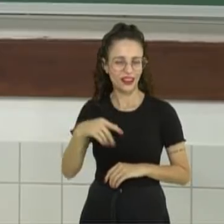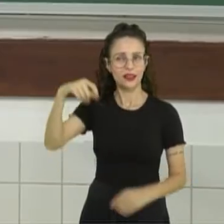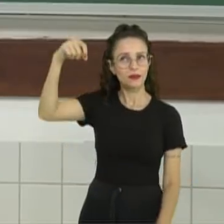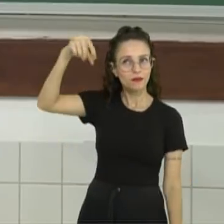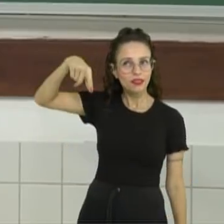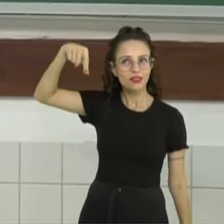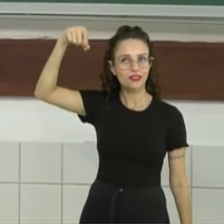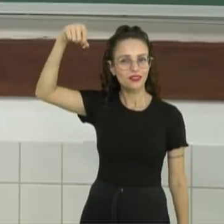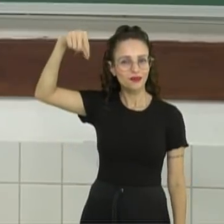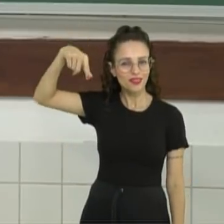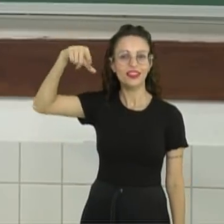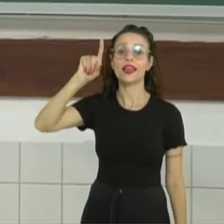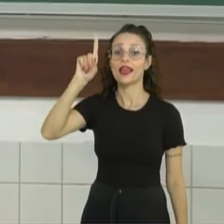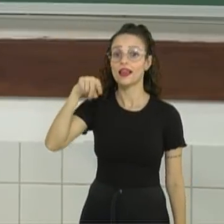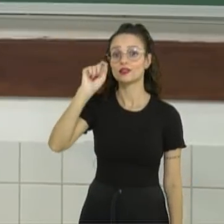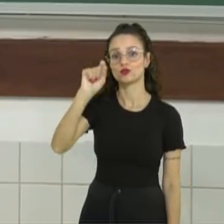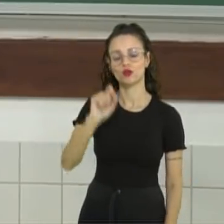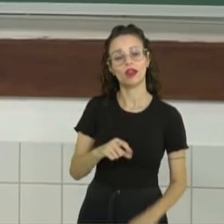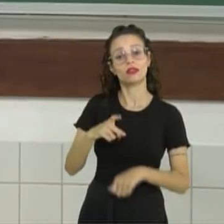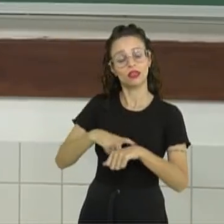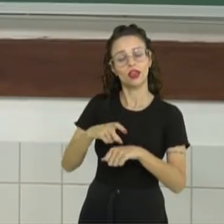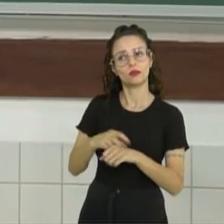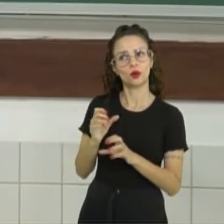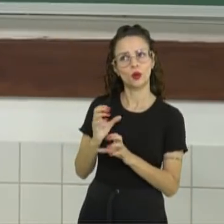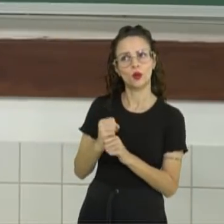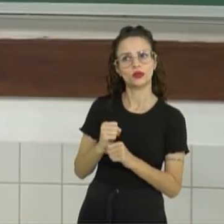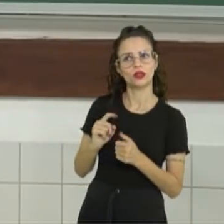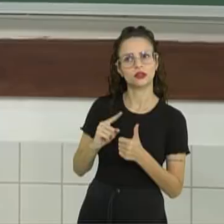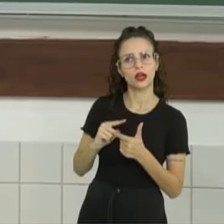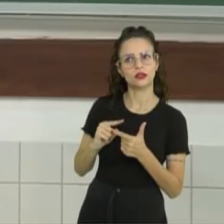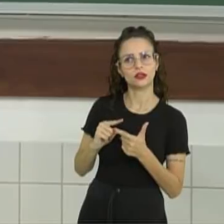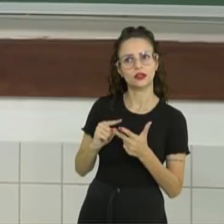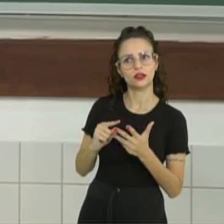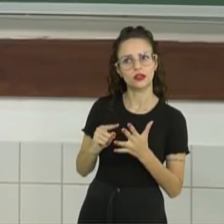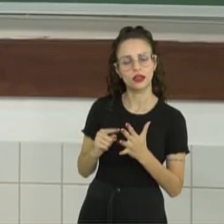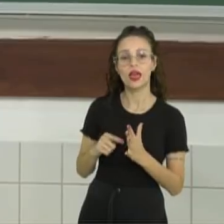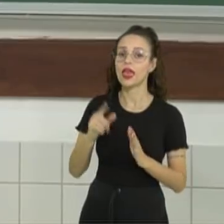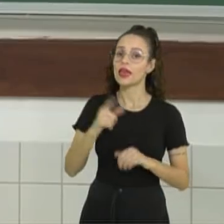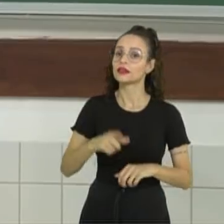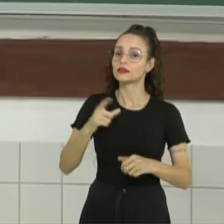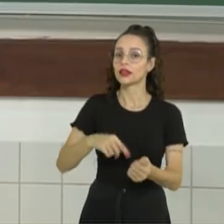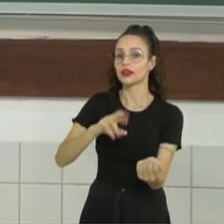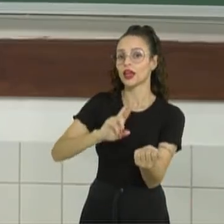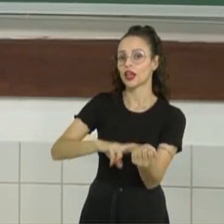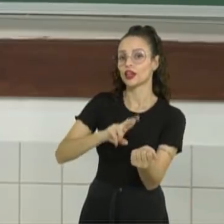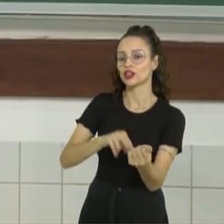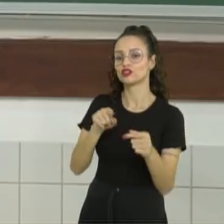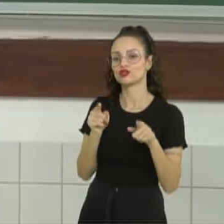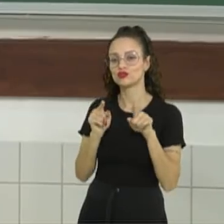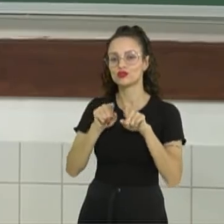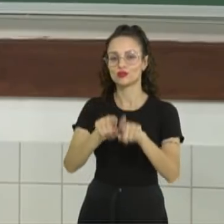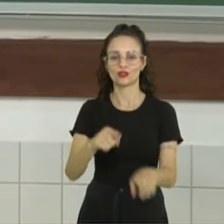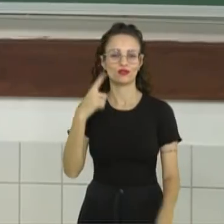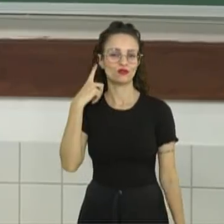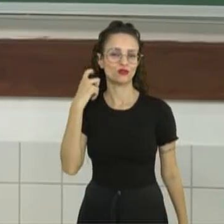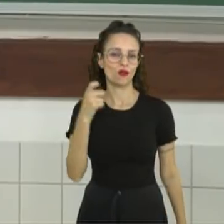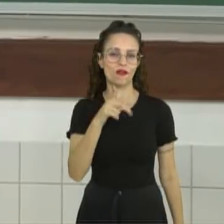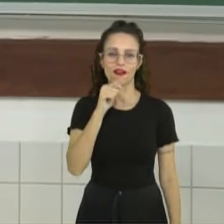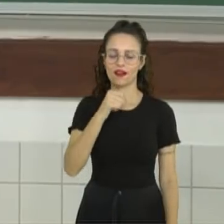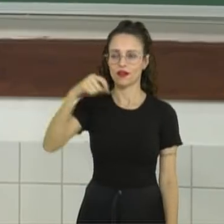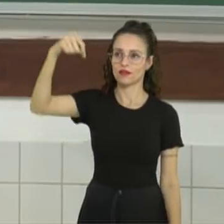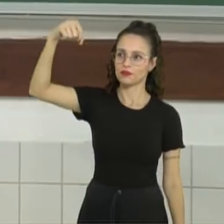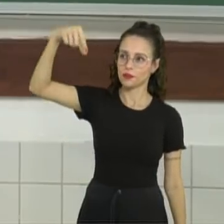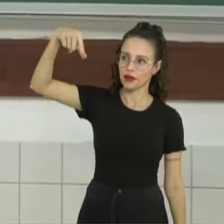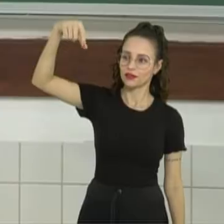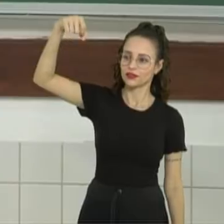Pim, pim. Essa é uma medição de tempo. Se você pensar bem, ela segue um ritmo, o som da água, da gota d'água